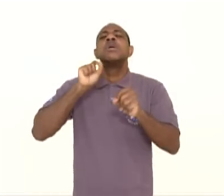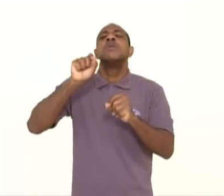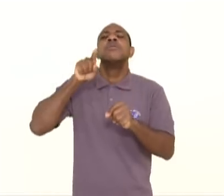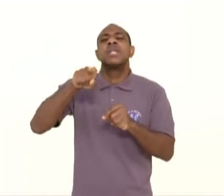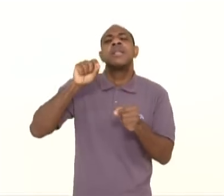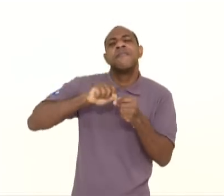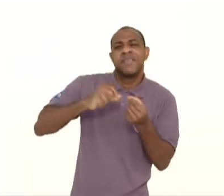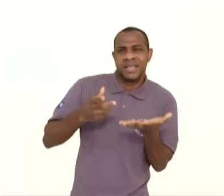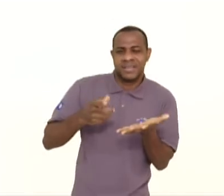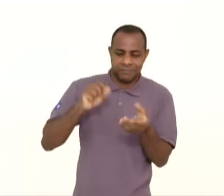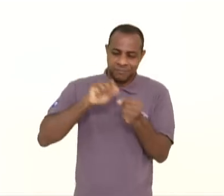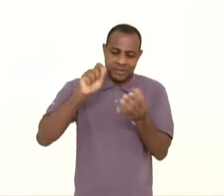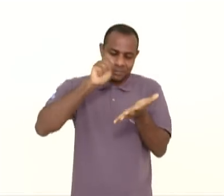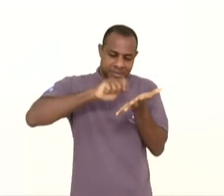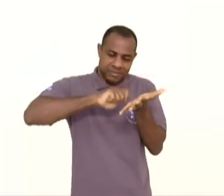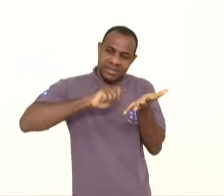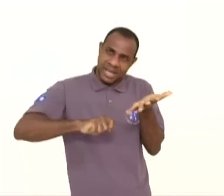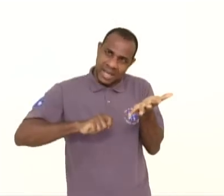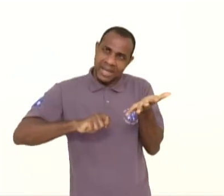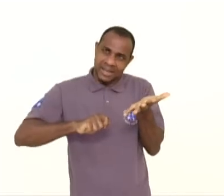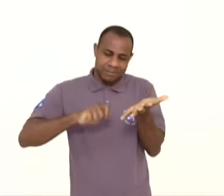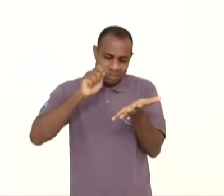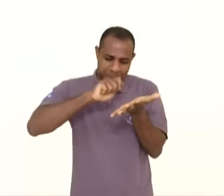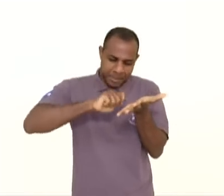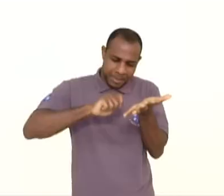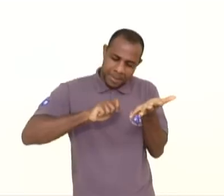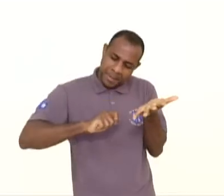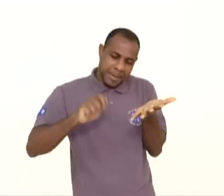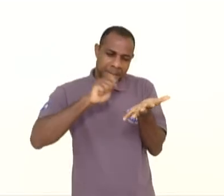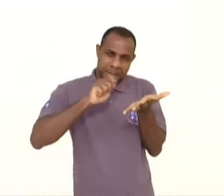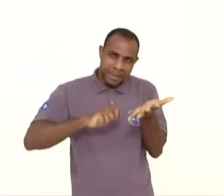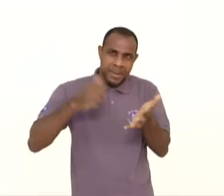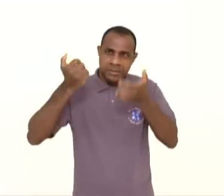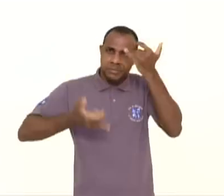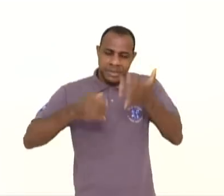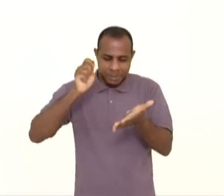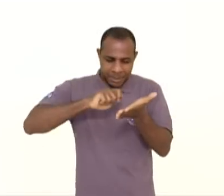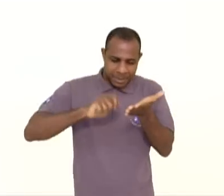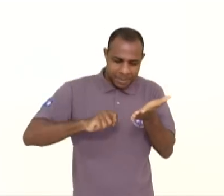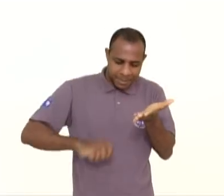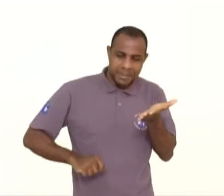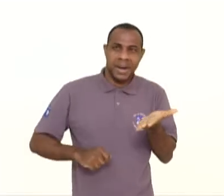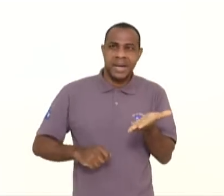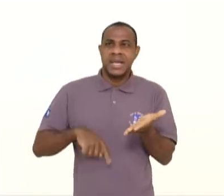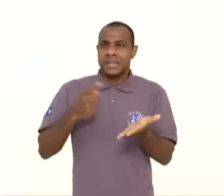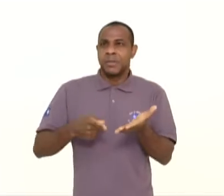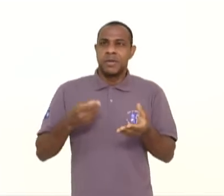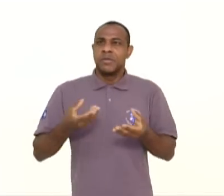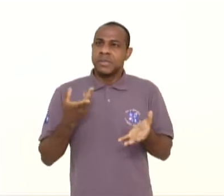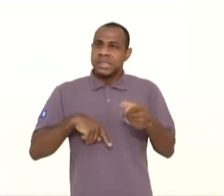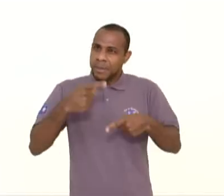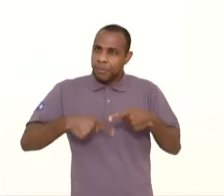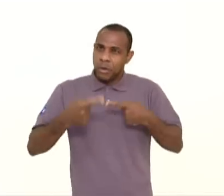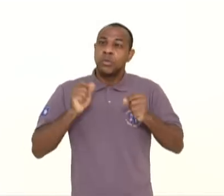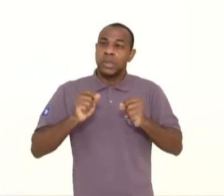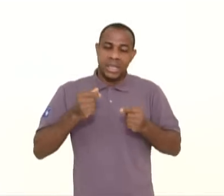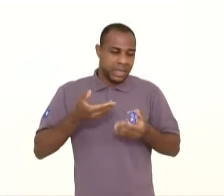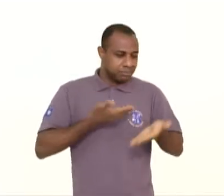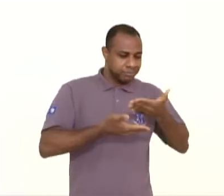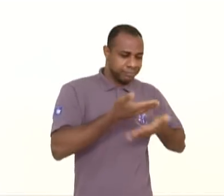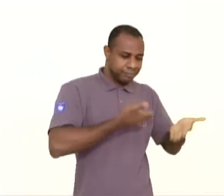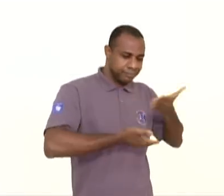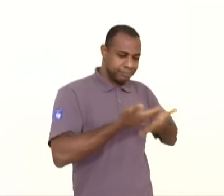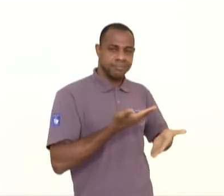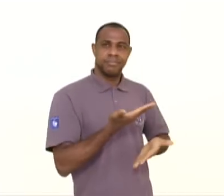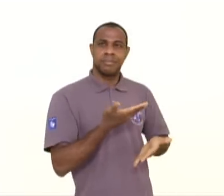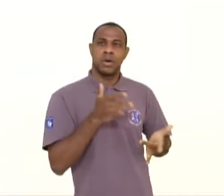relata lá, entre em contato com o seu professor, relata lá no Classroom, realiza atividades, entre em contato com a escola, se você está assistindo essa aula pela TV, entre em contato